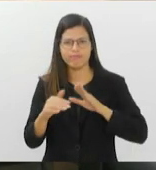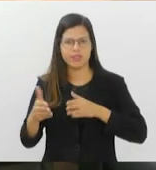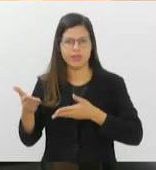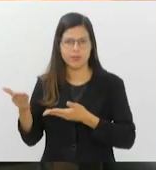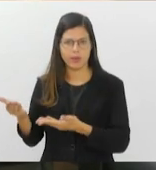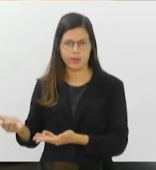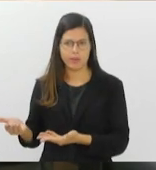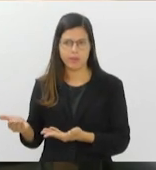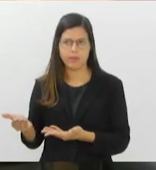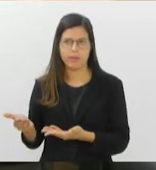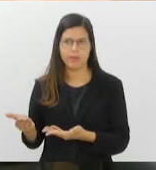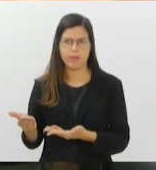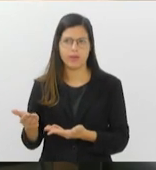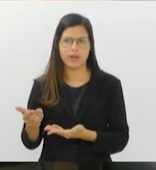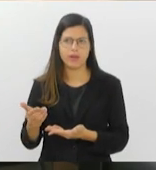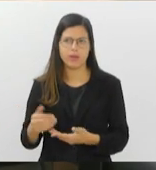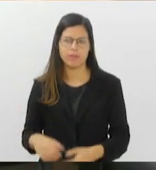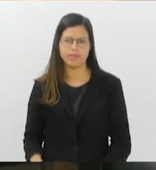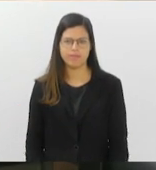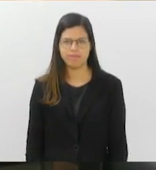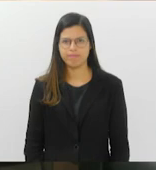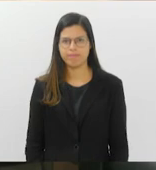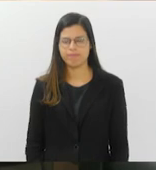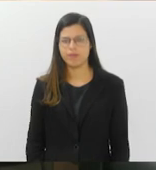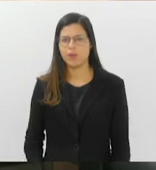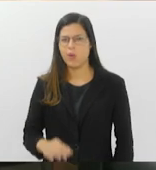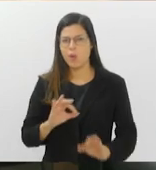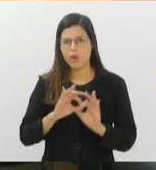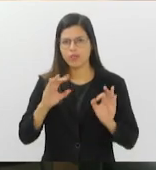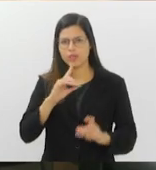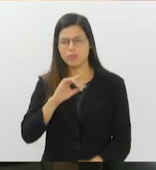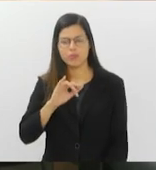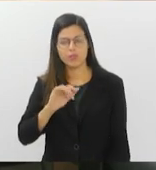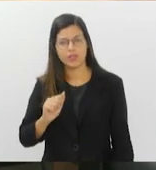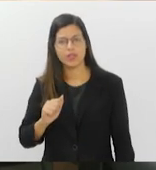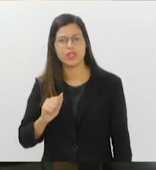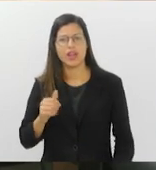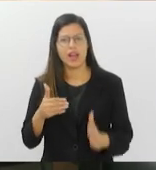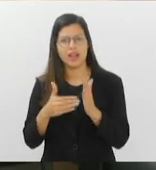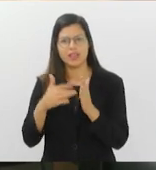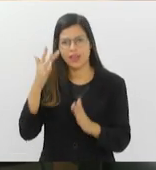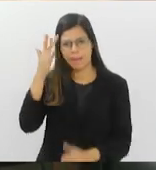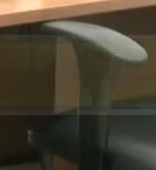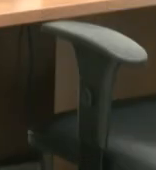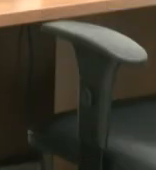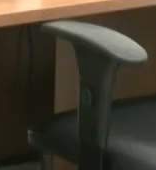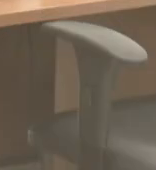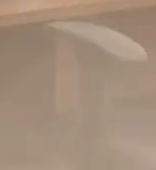tvalerge@alerge.rj.gov.br. Um ótimo dia para você e até amanhã!